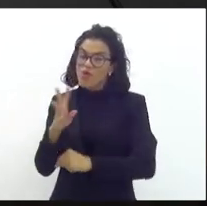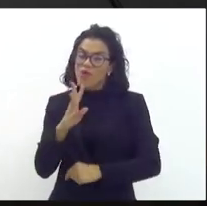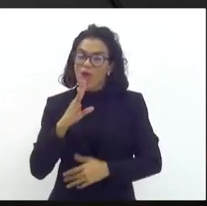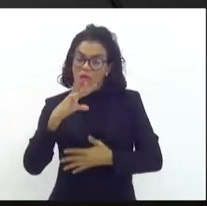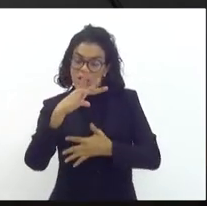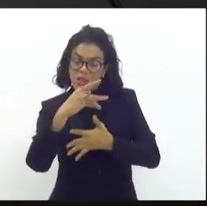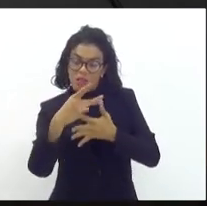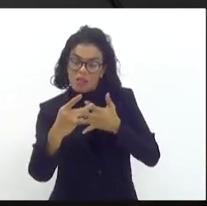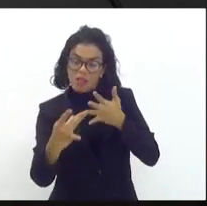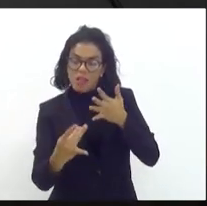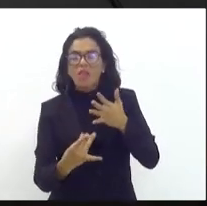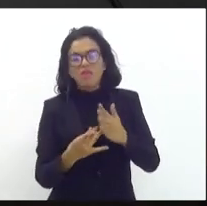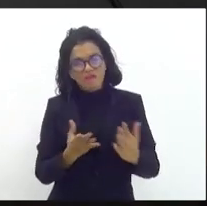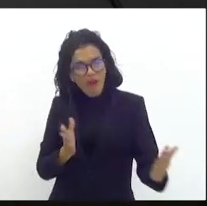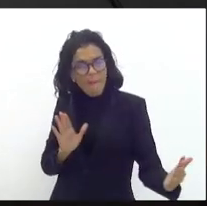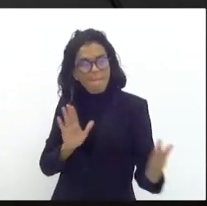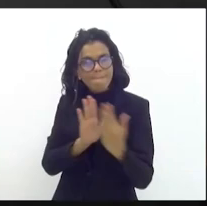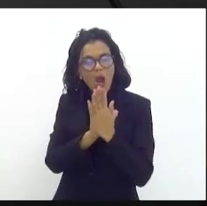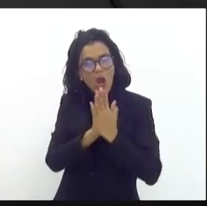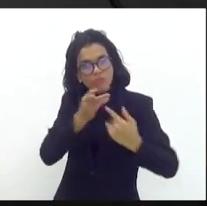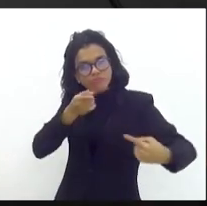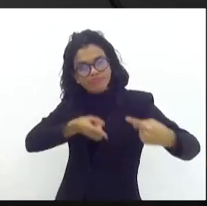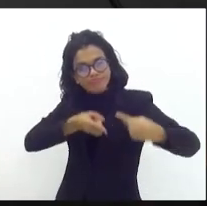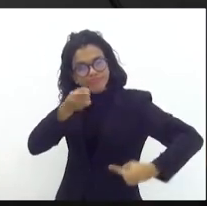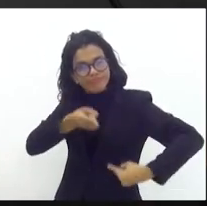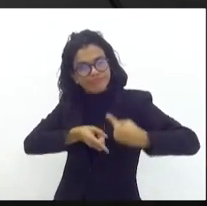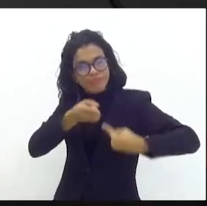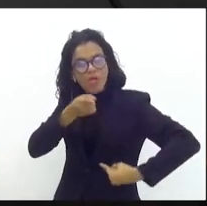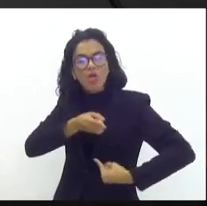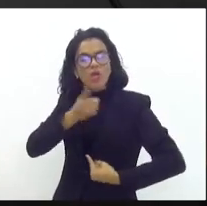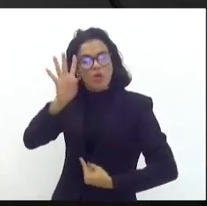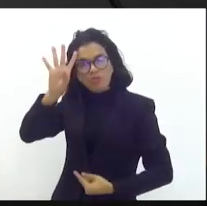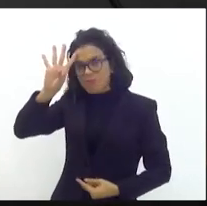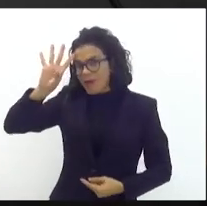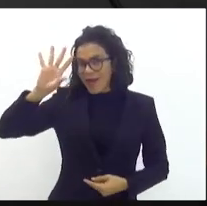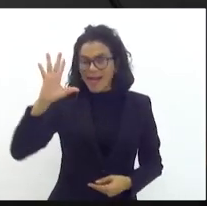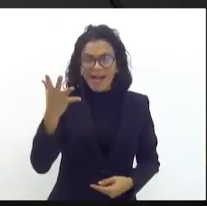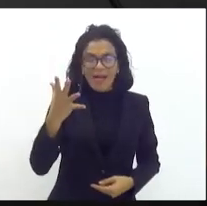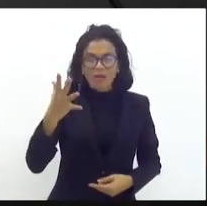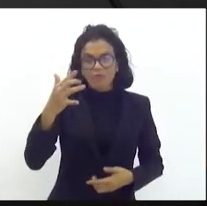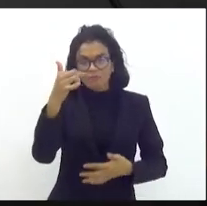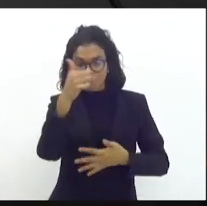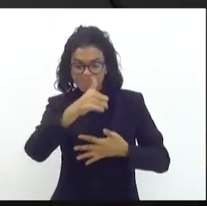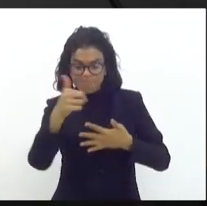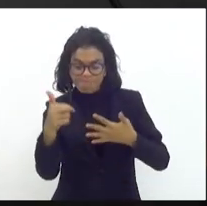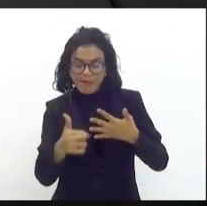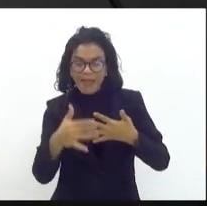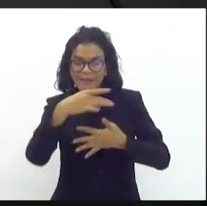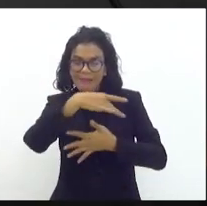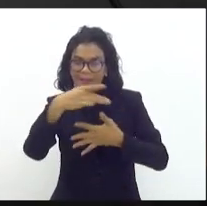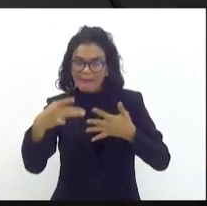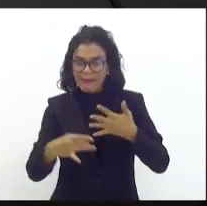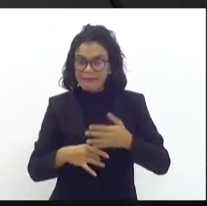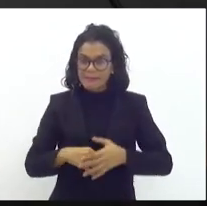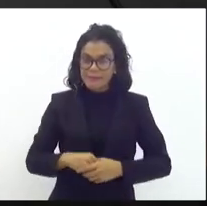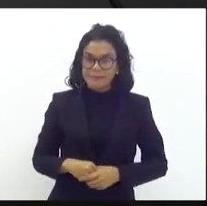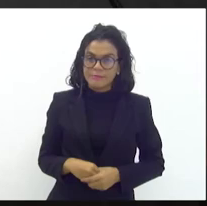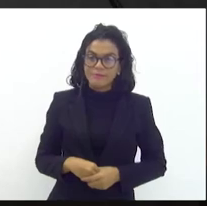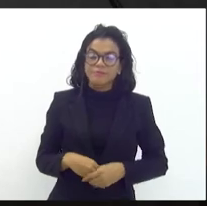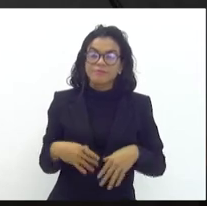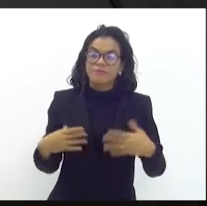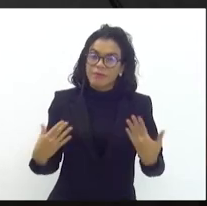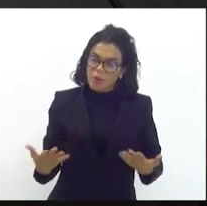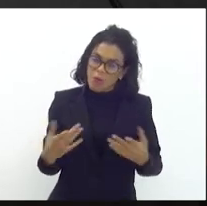vai ter que enfrentar esse debate vai ter que ter uma posição Clara sobre cada cada ponto do diabo né então